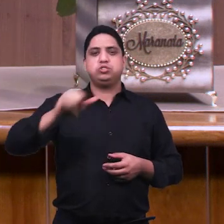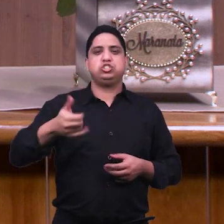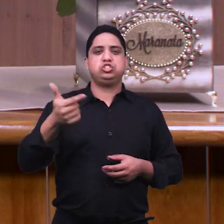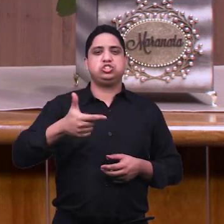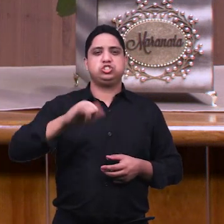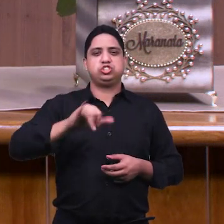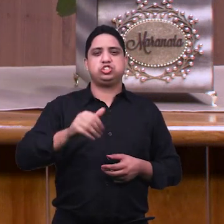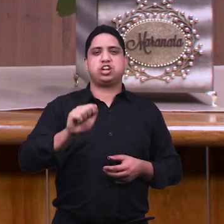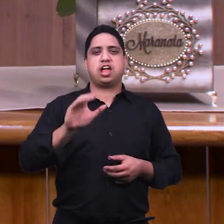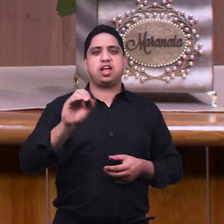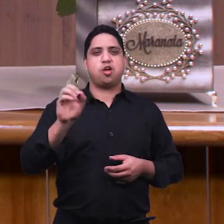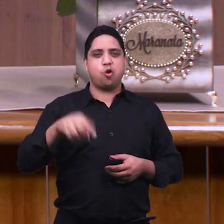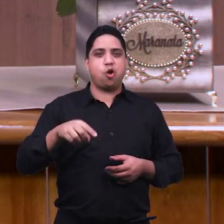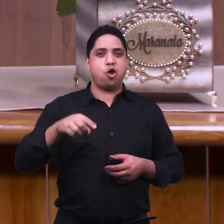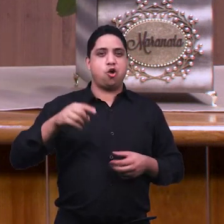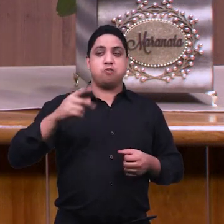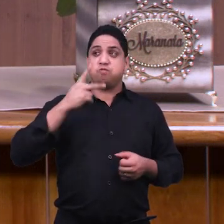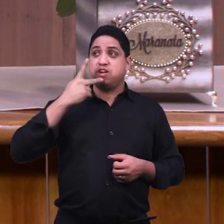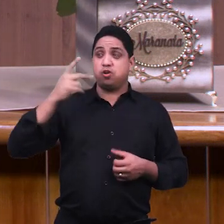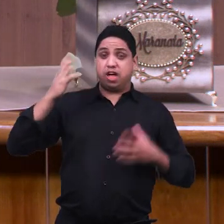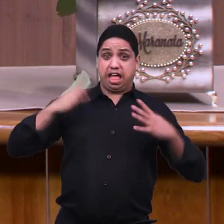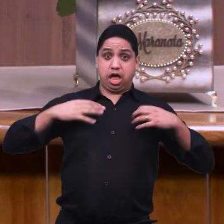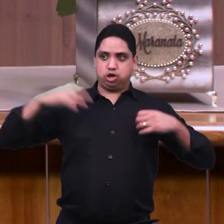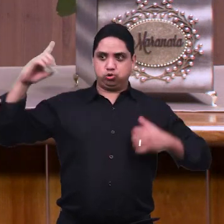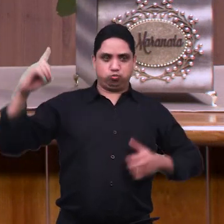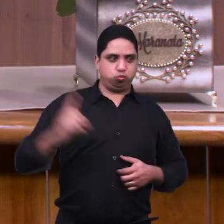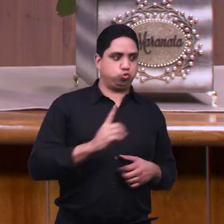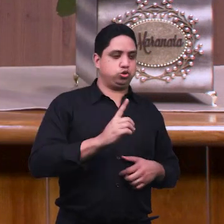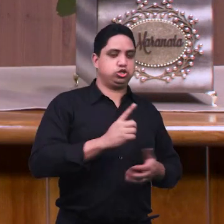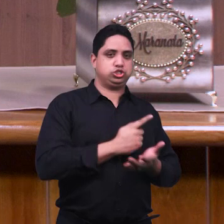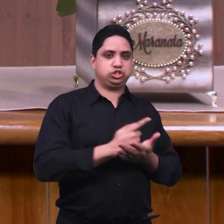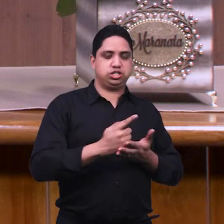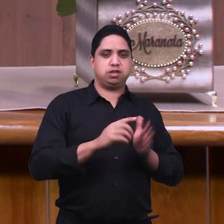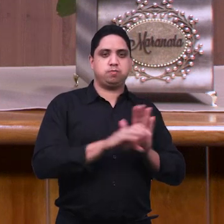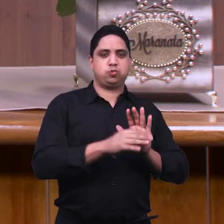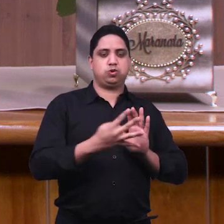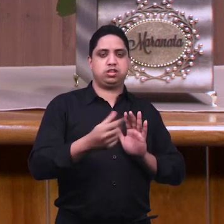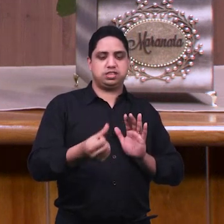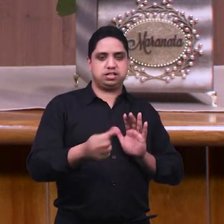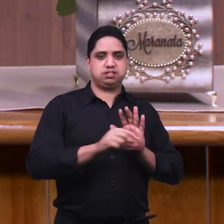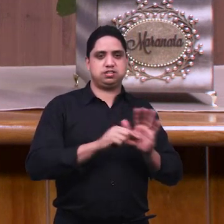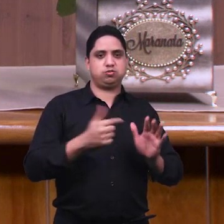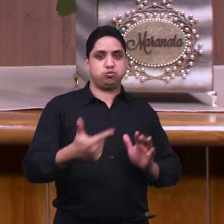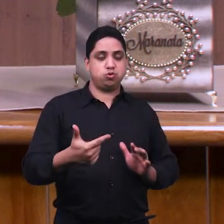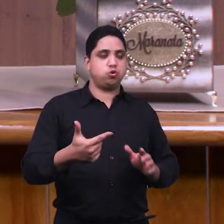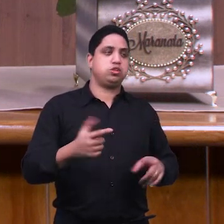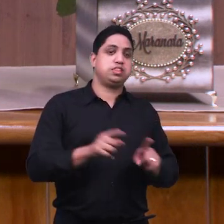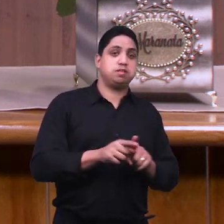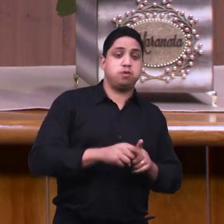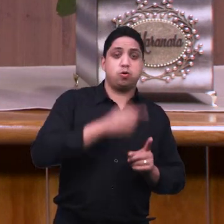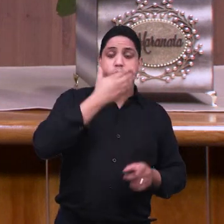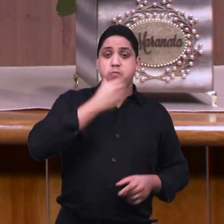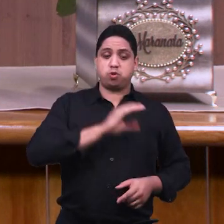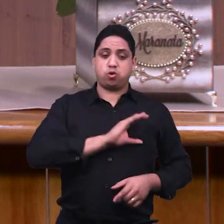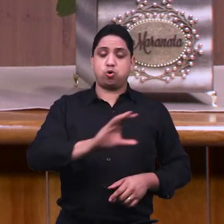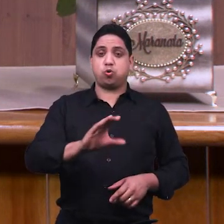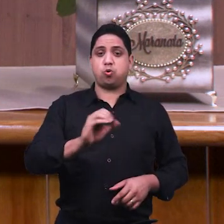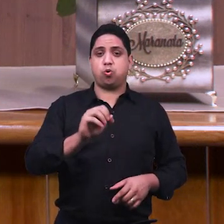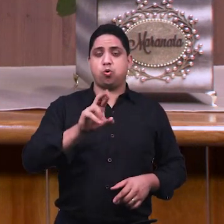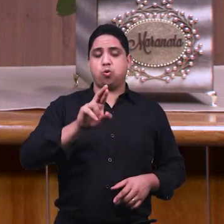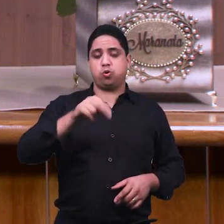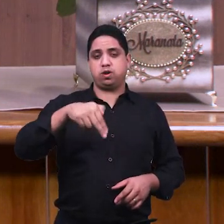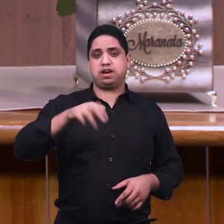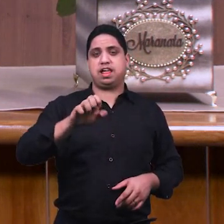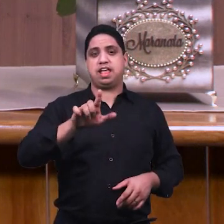com Jacó ali, né? Em Gênesis 46, 2. Ele fala com Cornélio, no Novo Testamento, em Atos